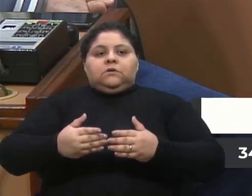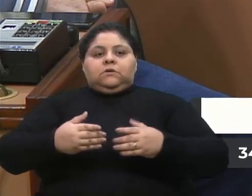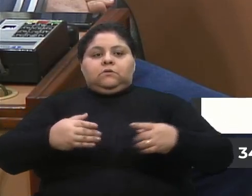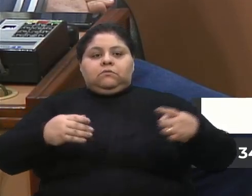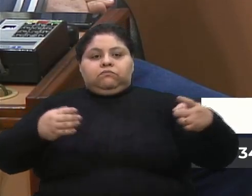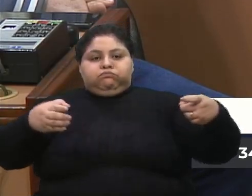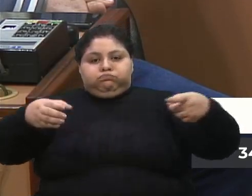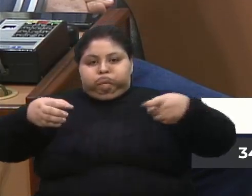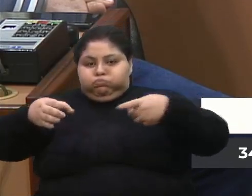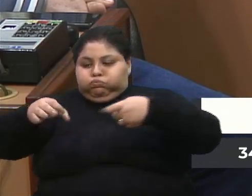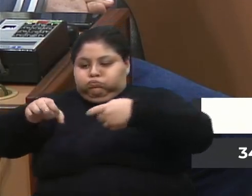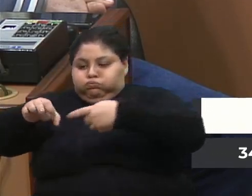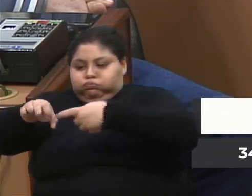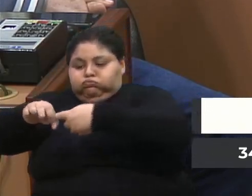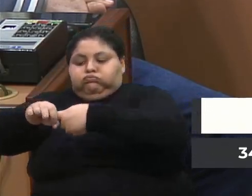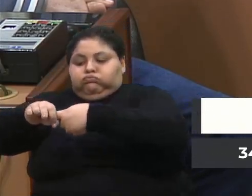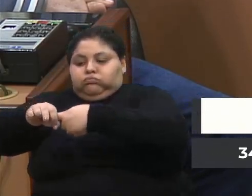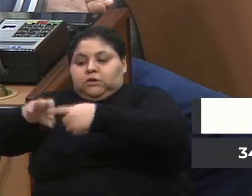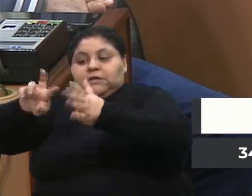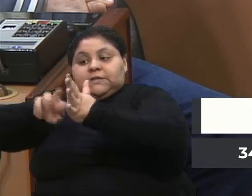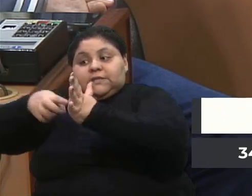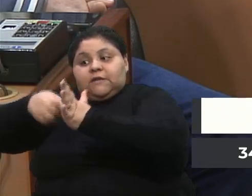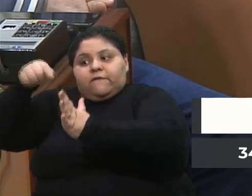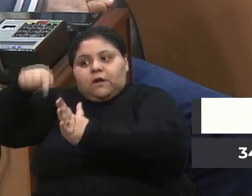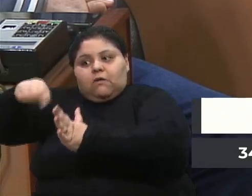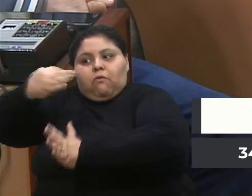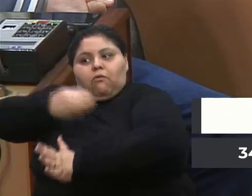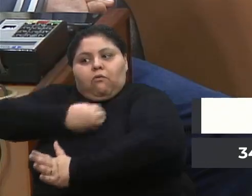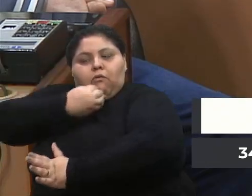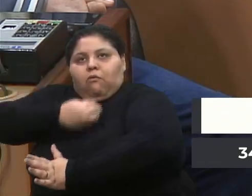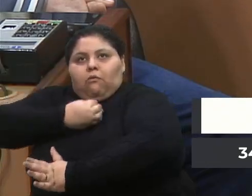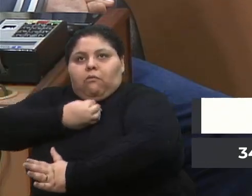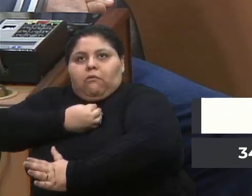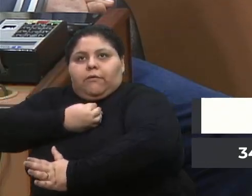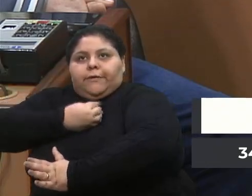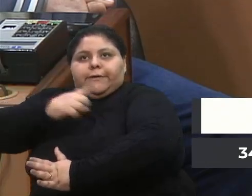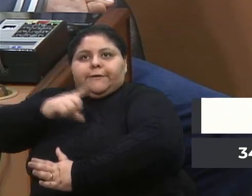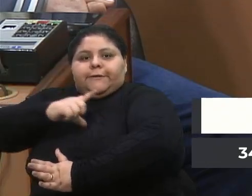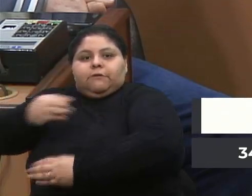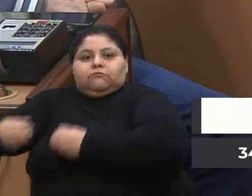vida. É uma vida que não tem como se defender.